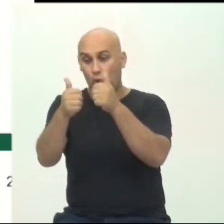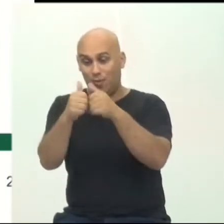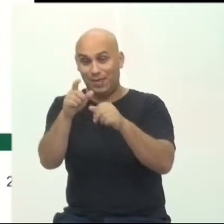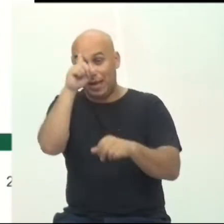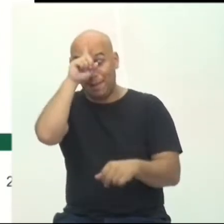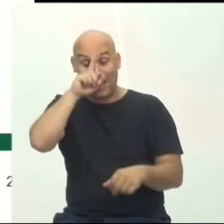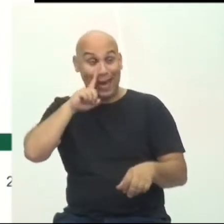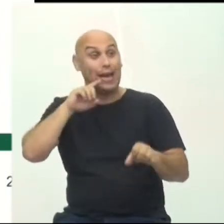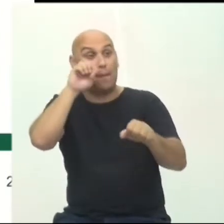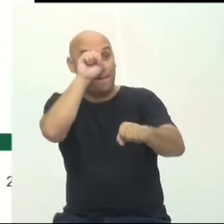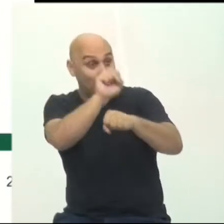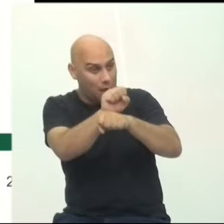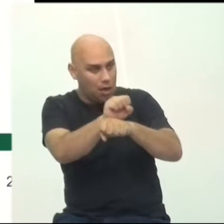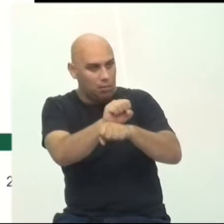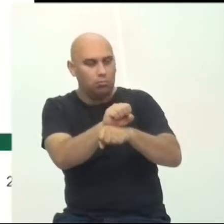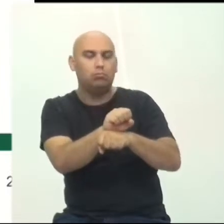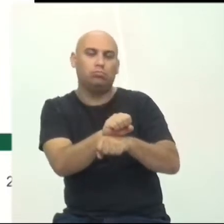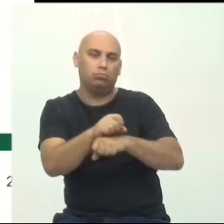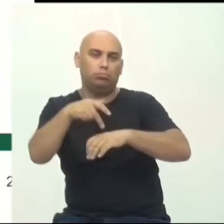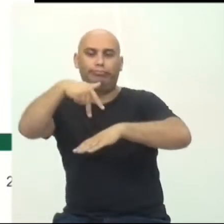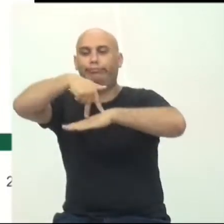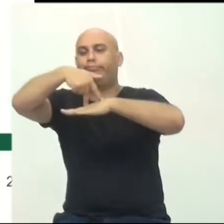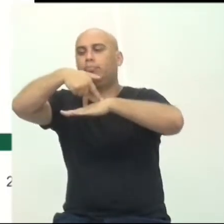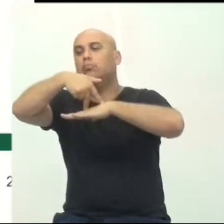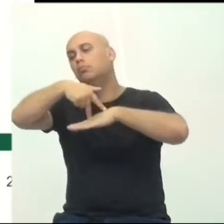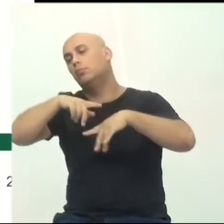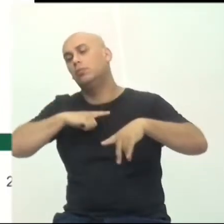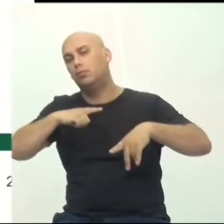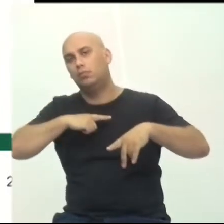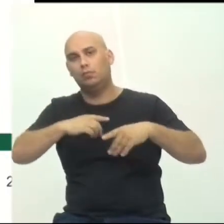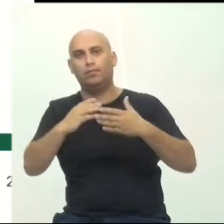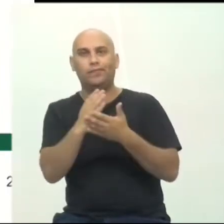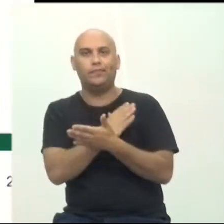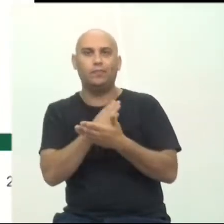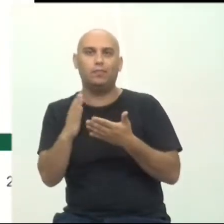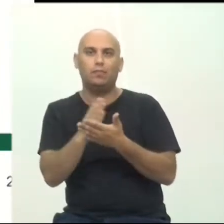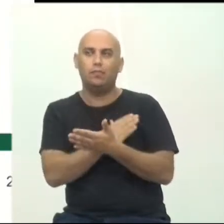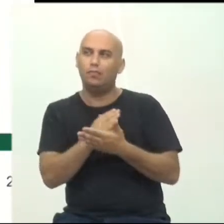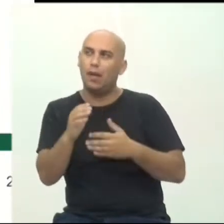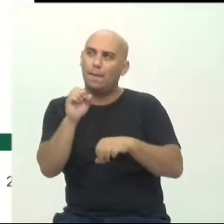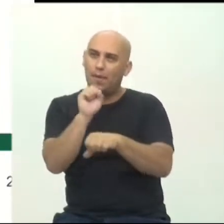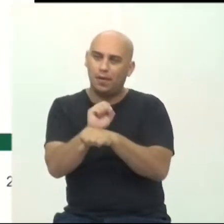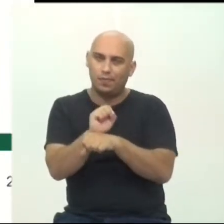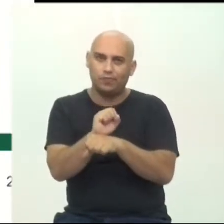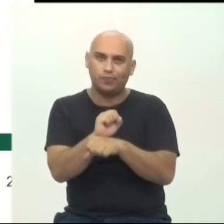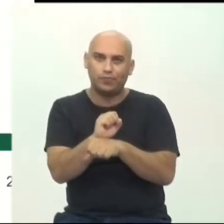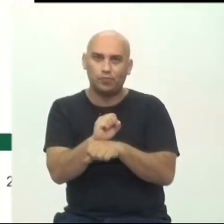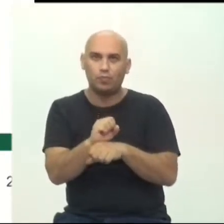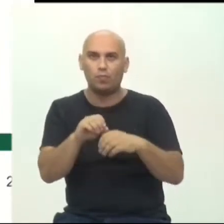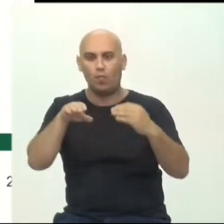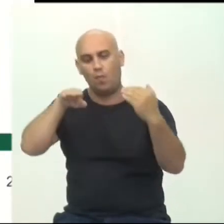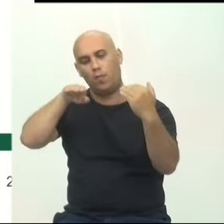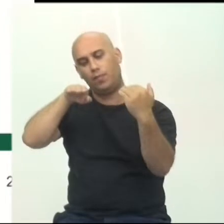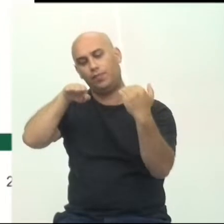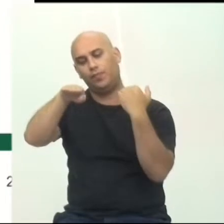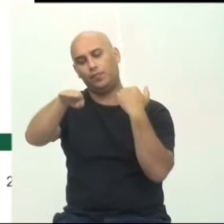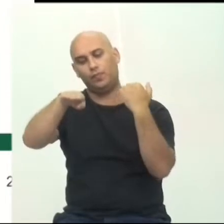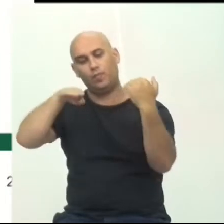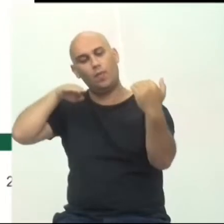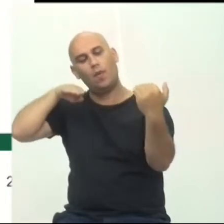temos as nossas paradas, elas não são uma em frente à outra. Há